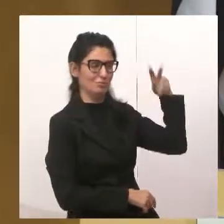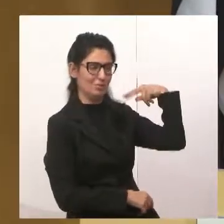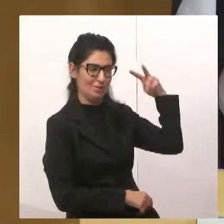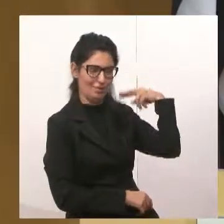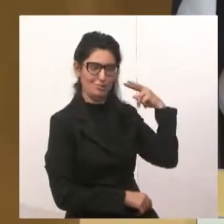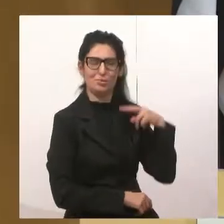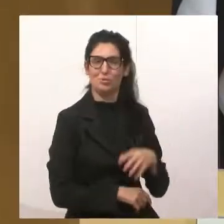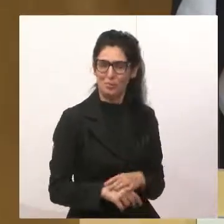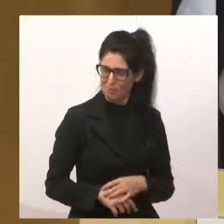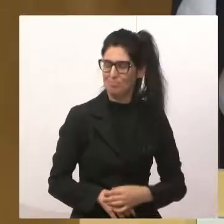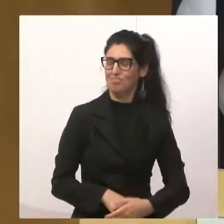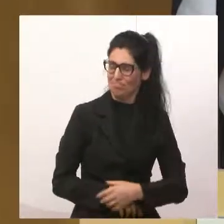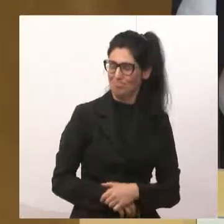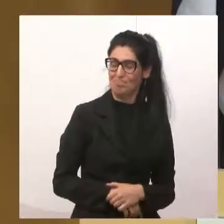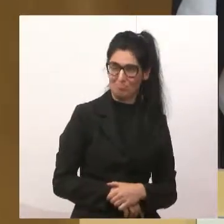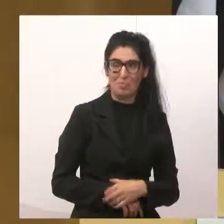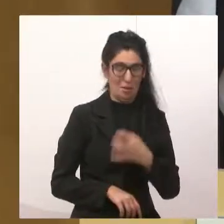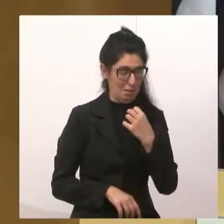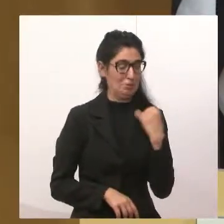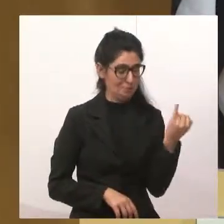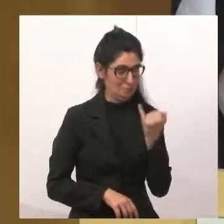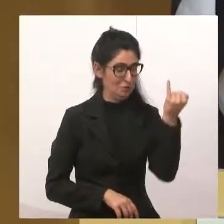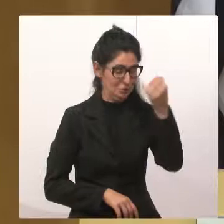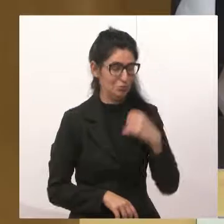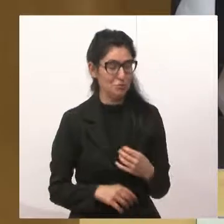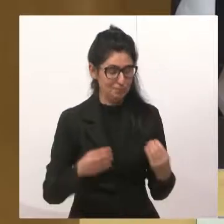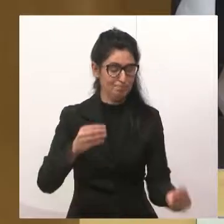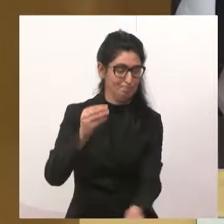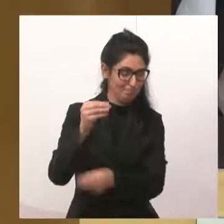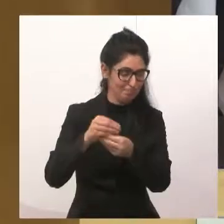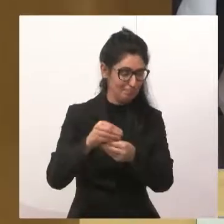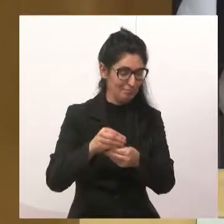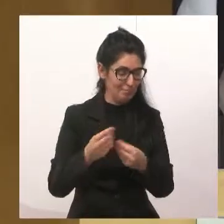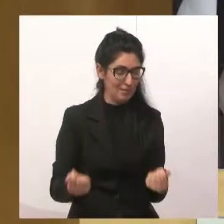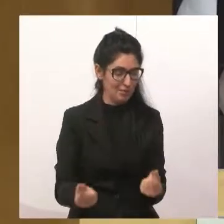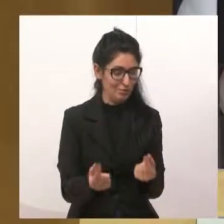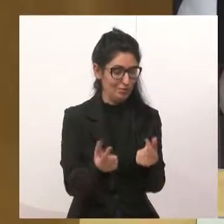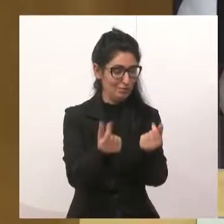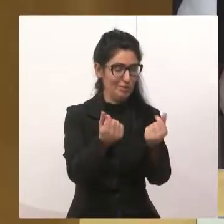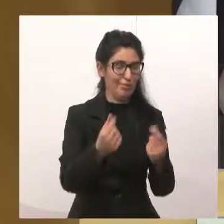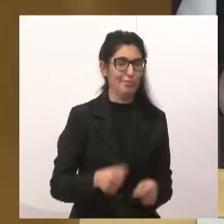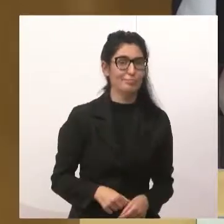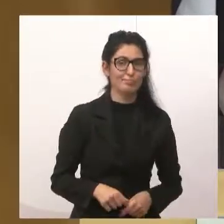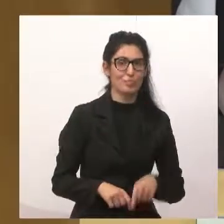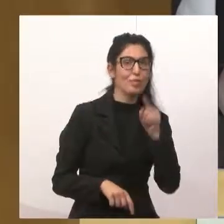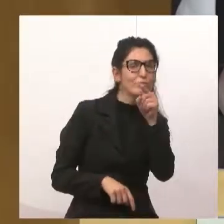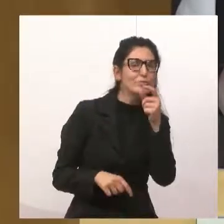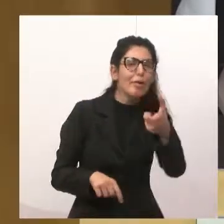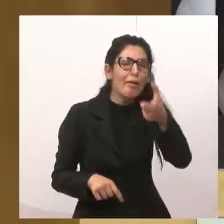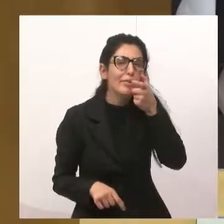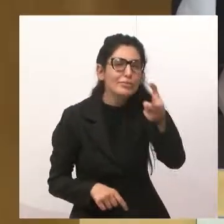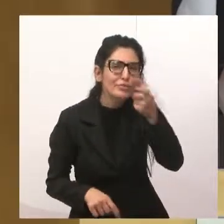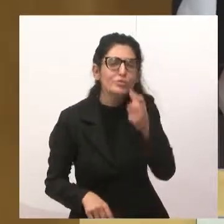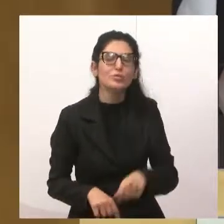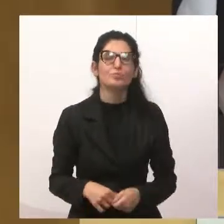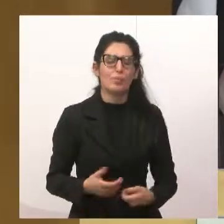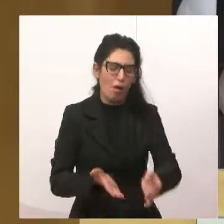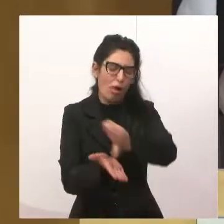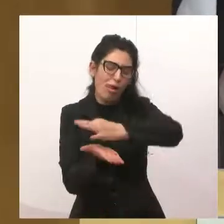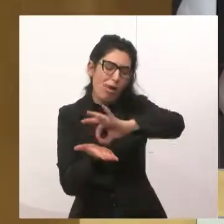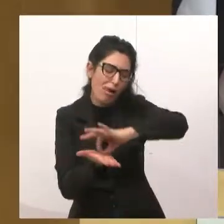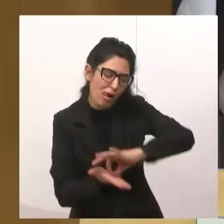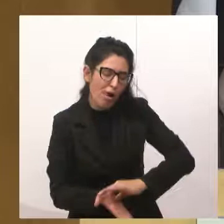vereadoras, com relação às emendas impositivas, né? Para você que está acompanhando, nós fizemos um projeto nessa casa